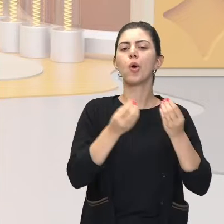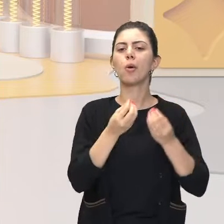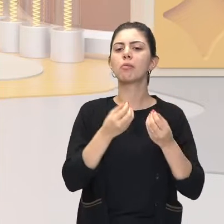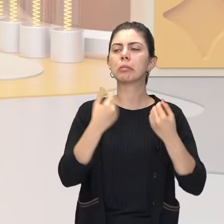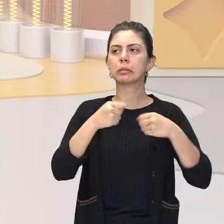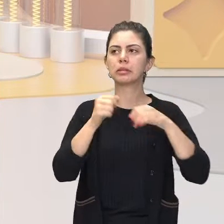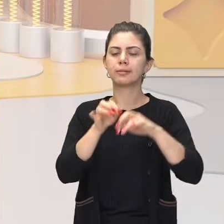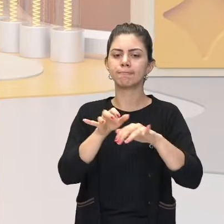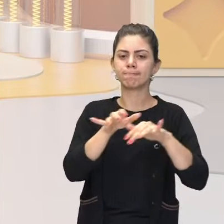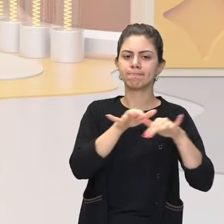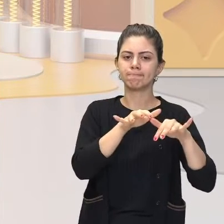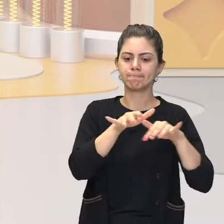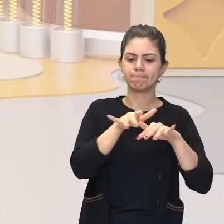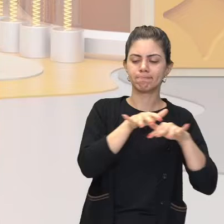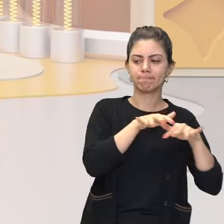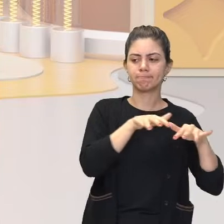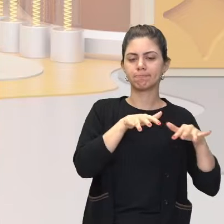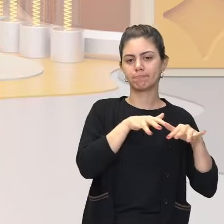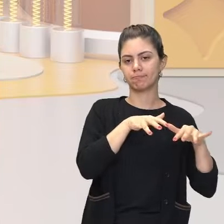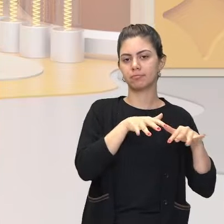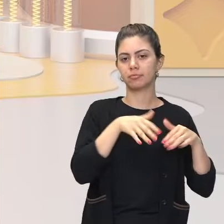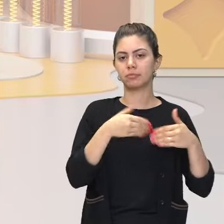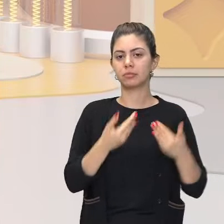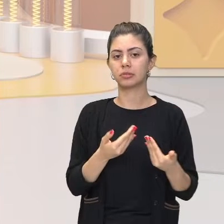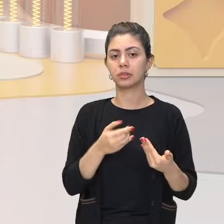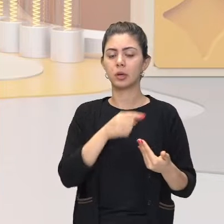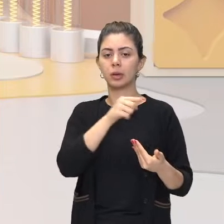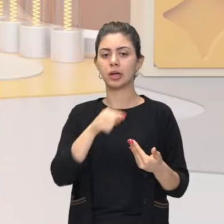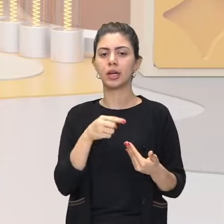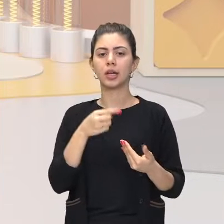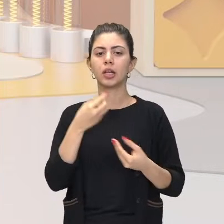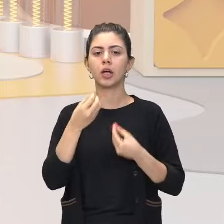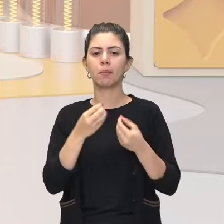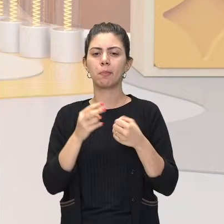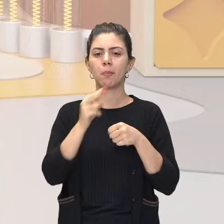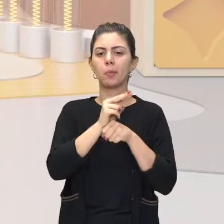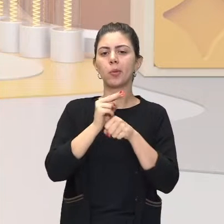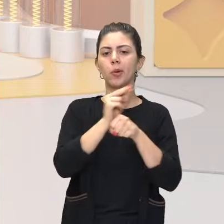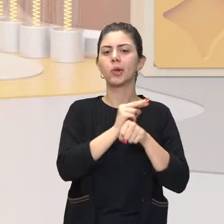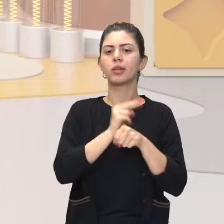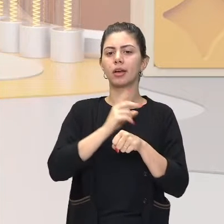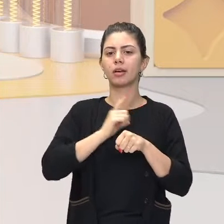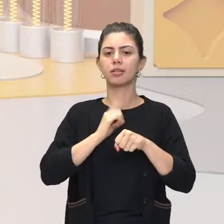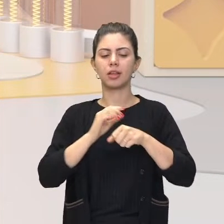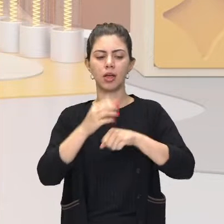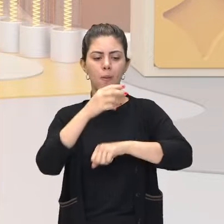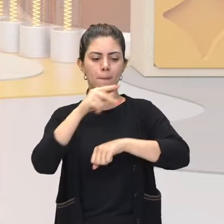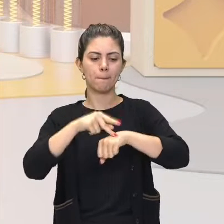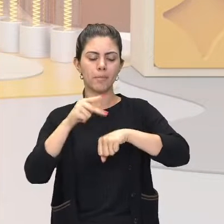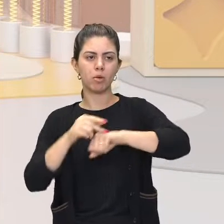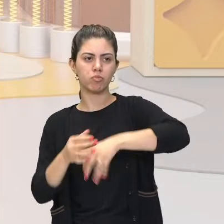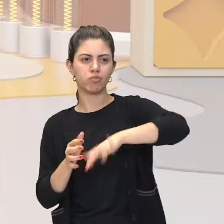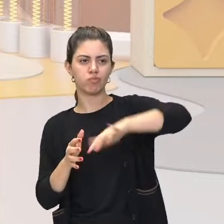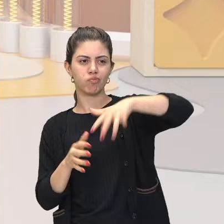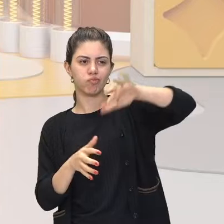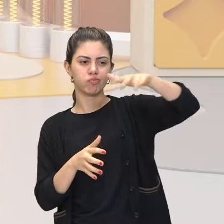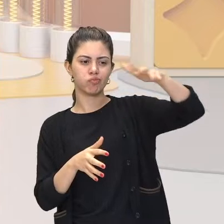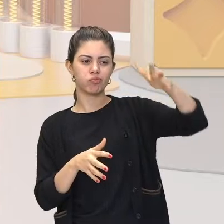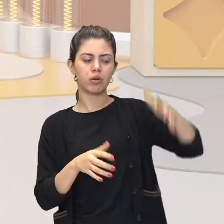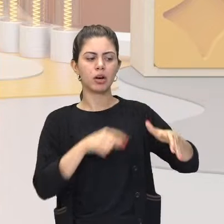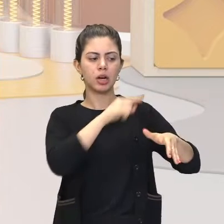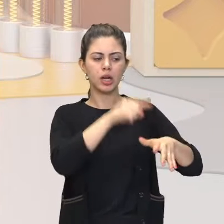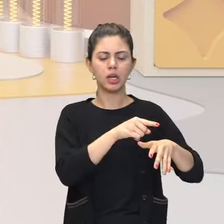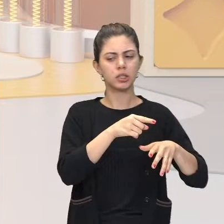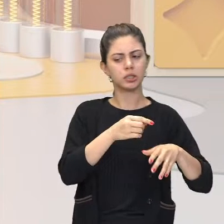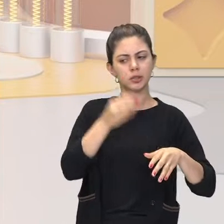vão adentrando cada vez mais ao norte, e eles ficam protegidos por uma região montanhosa e oferecendo resistência.